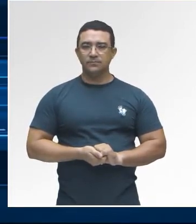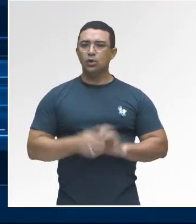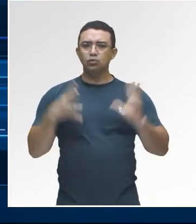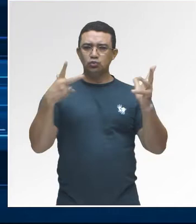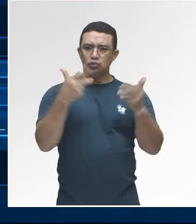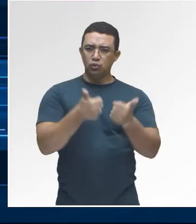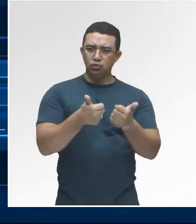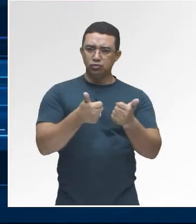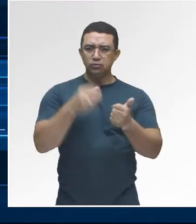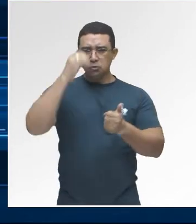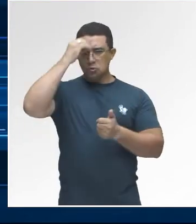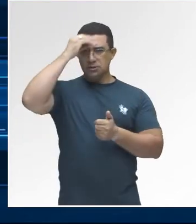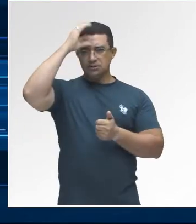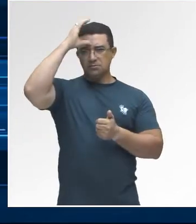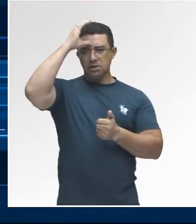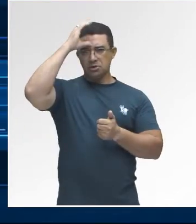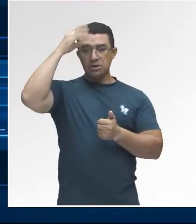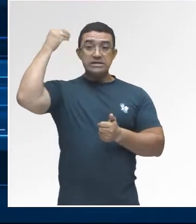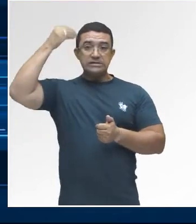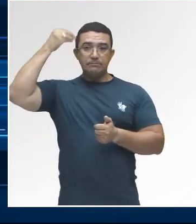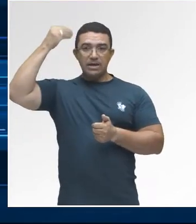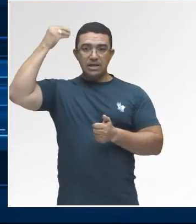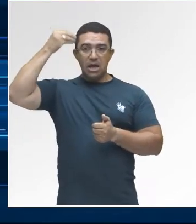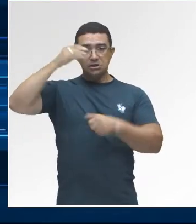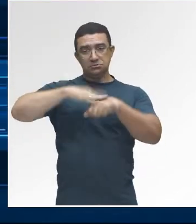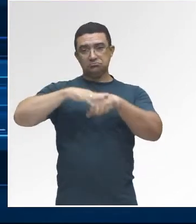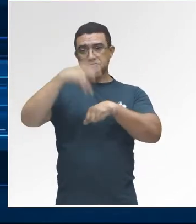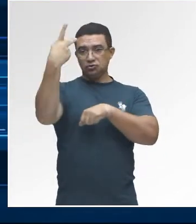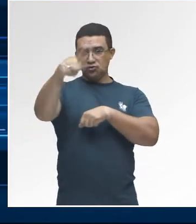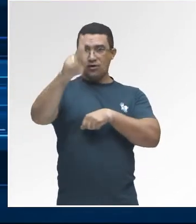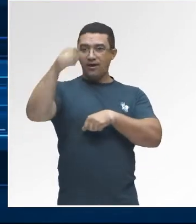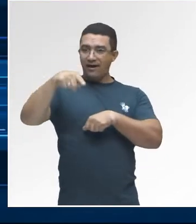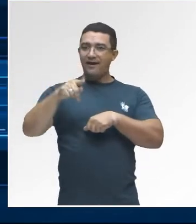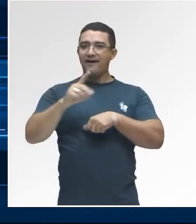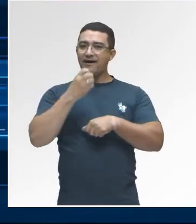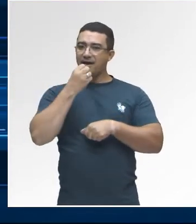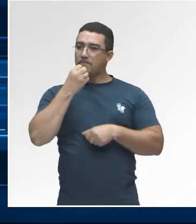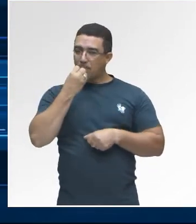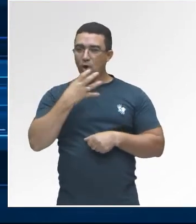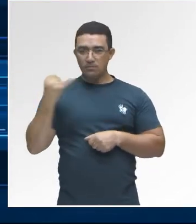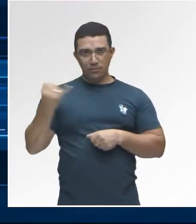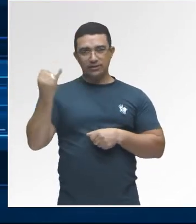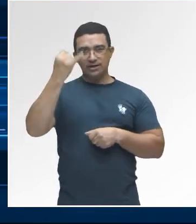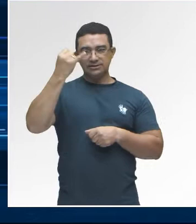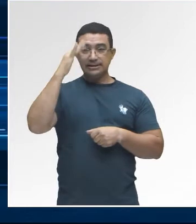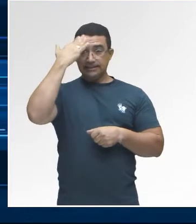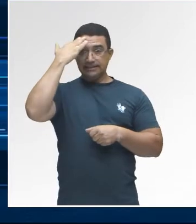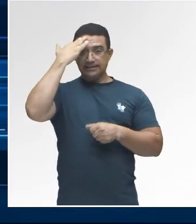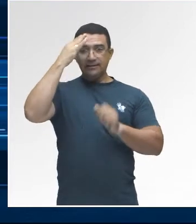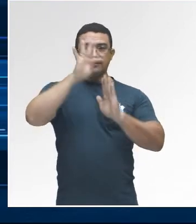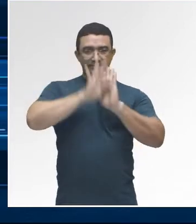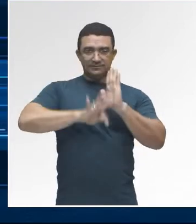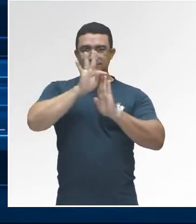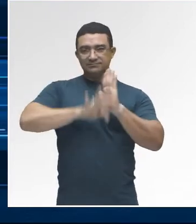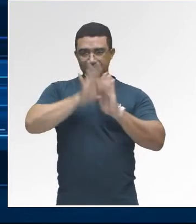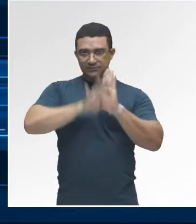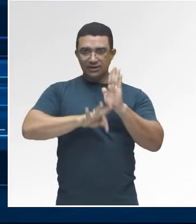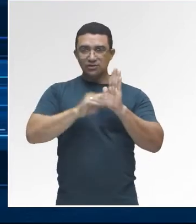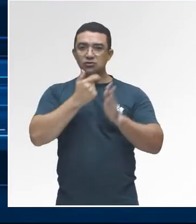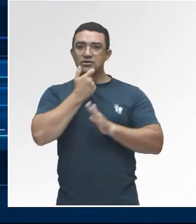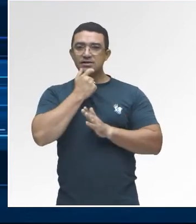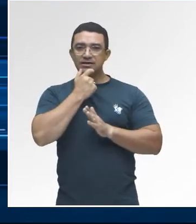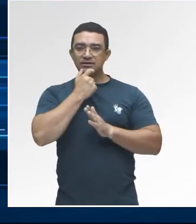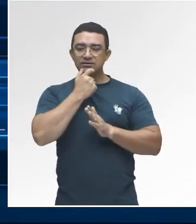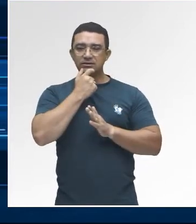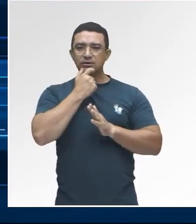isso aí, toda essa definição fala sobre o prior knowledge, o conhecimento prévio, aquilo que você já conhece a